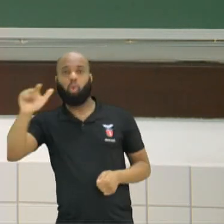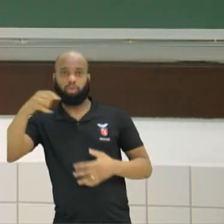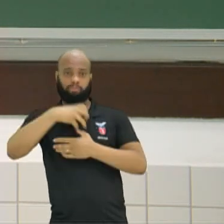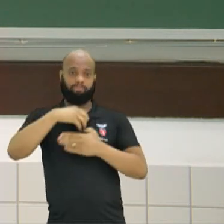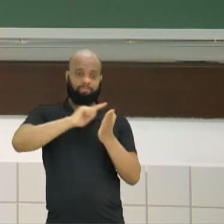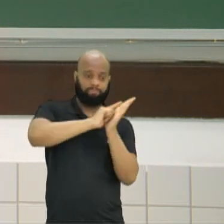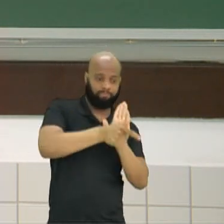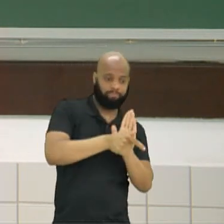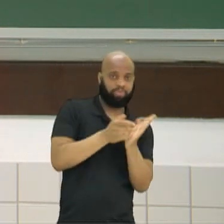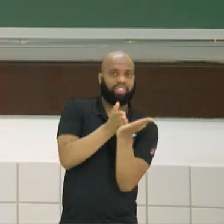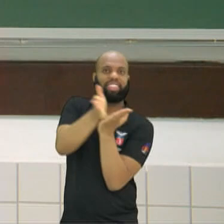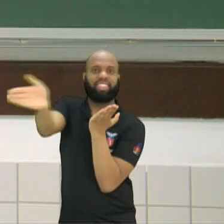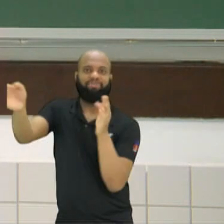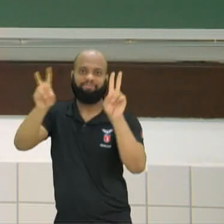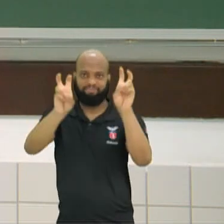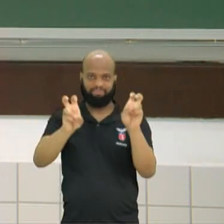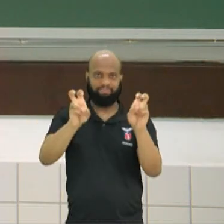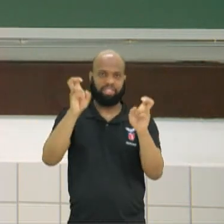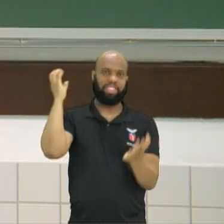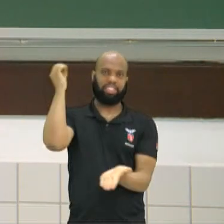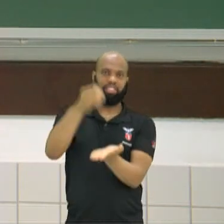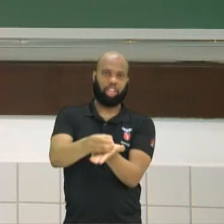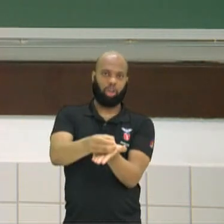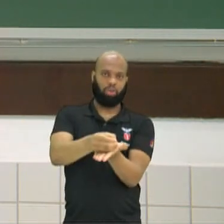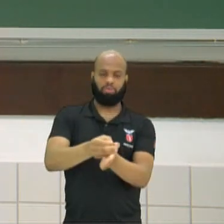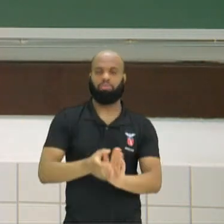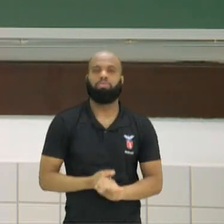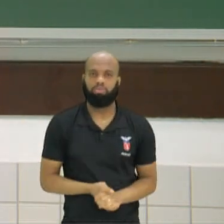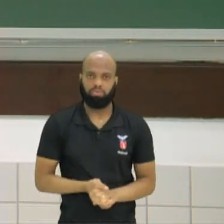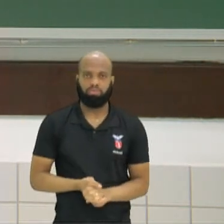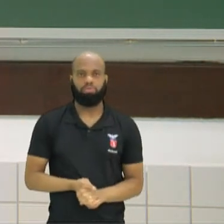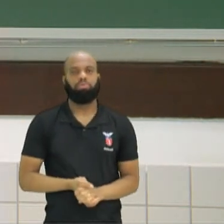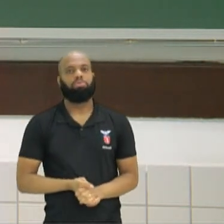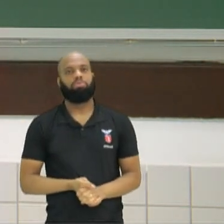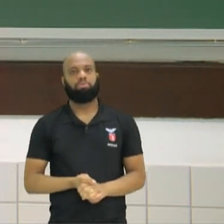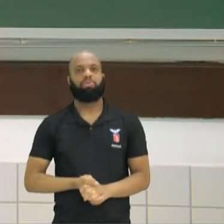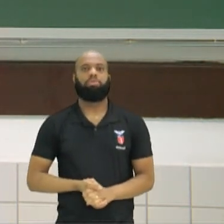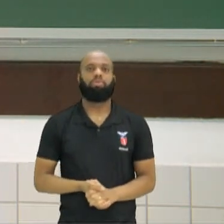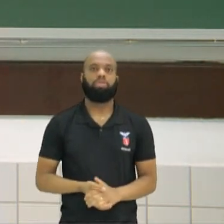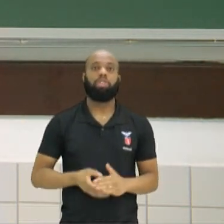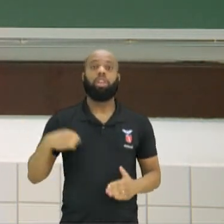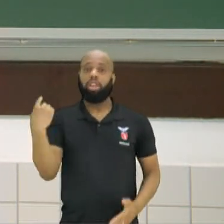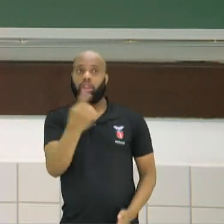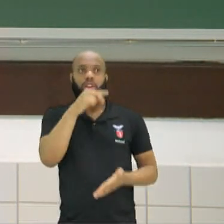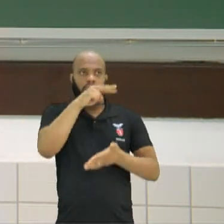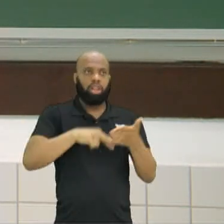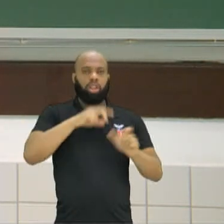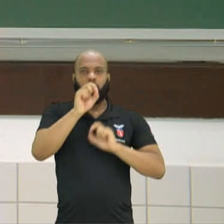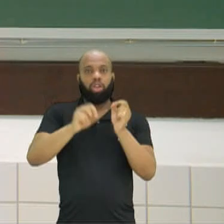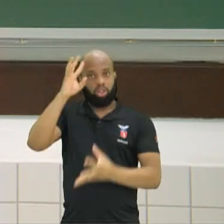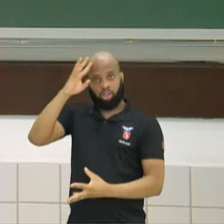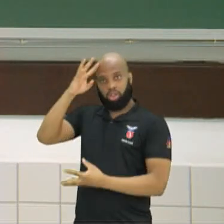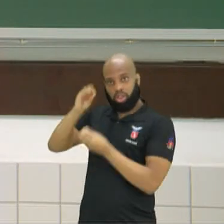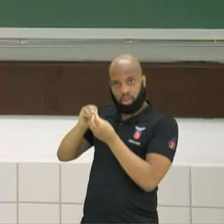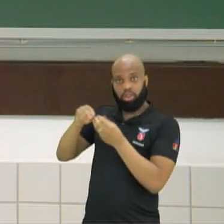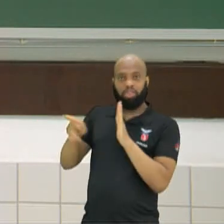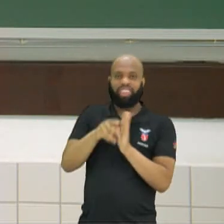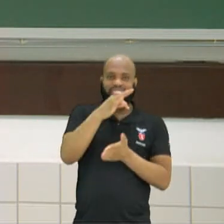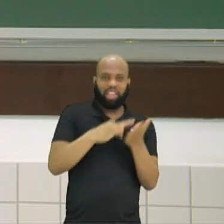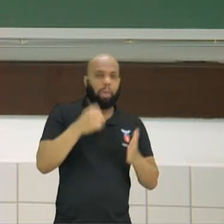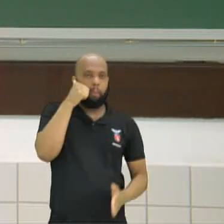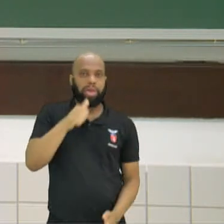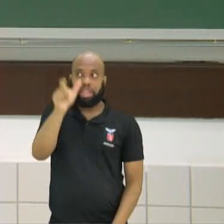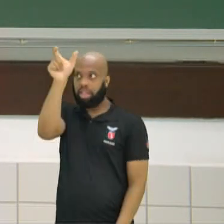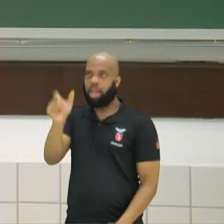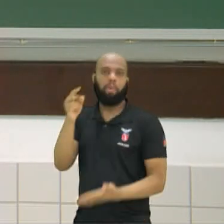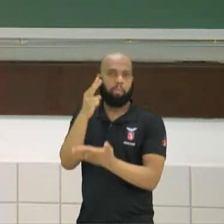você foge do tema, o teu texto é 0, beleza? Então, olha só. A gente vai ler agora a conclusão do texto da Amanda. Nós já vimos